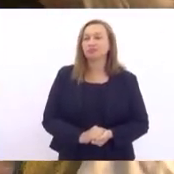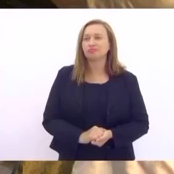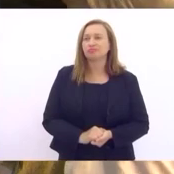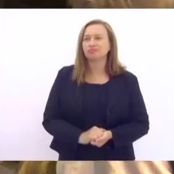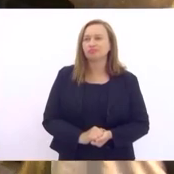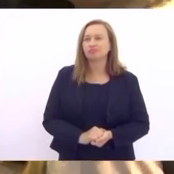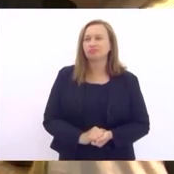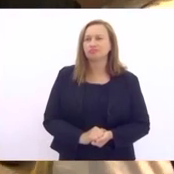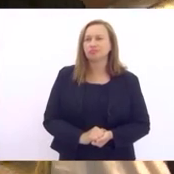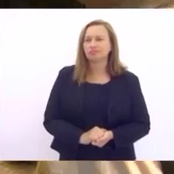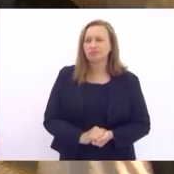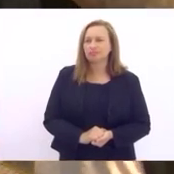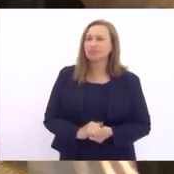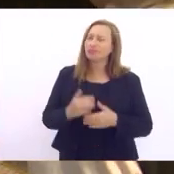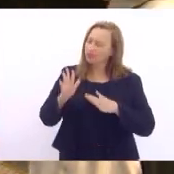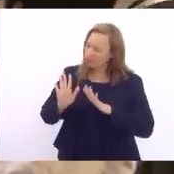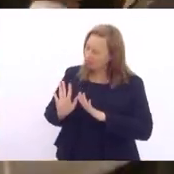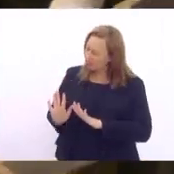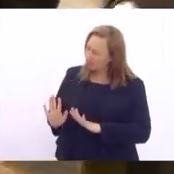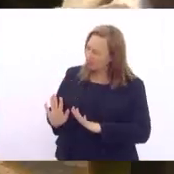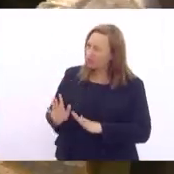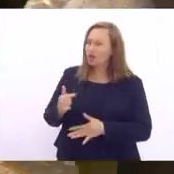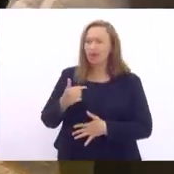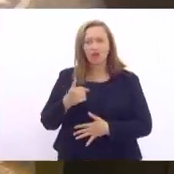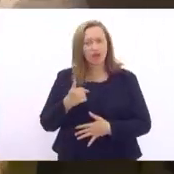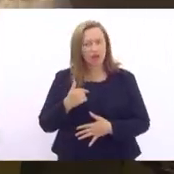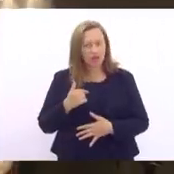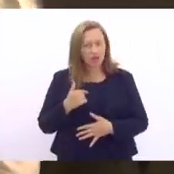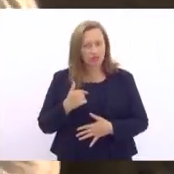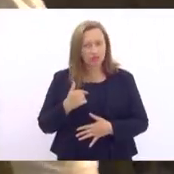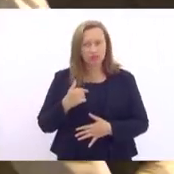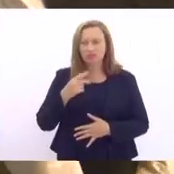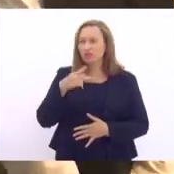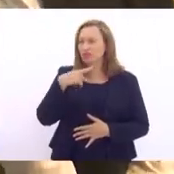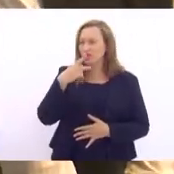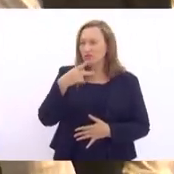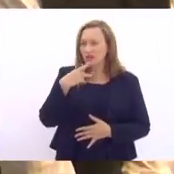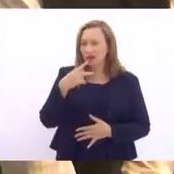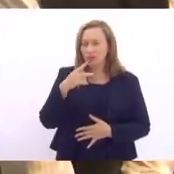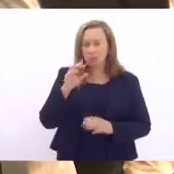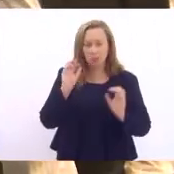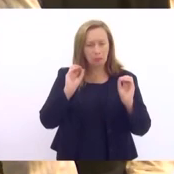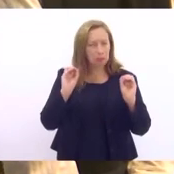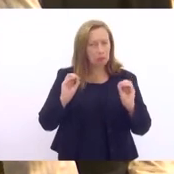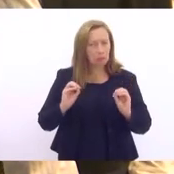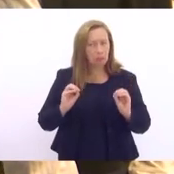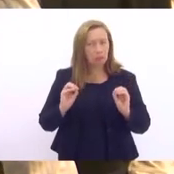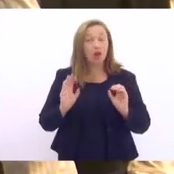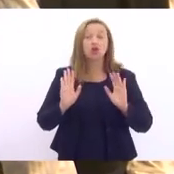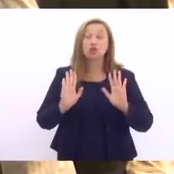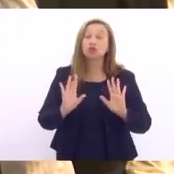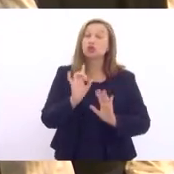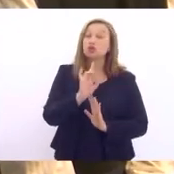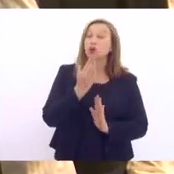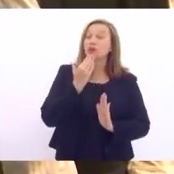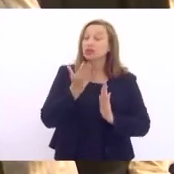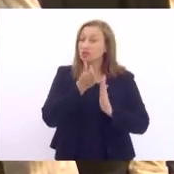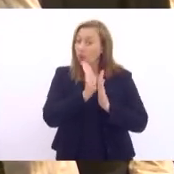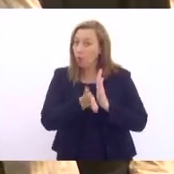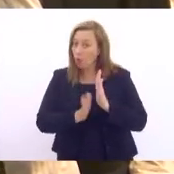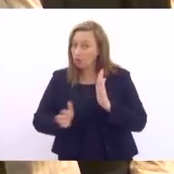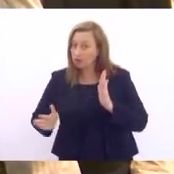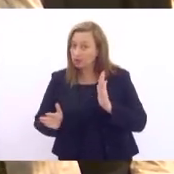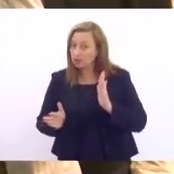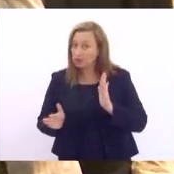eu não vou fazer nenhuma fala de mérito, senhor presidente. A questão de ordem é que eu não tenho